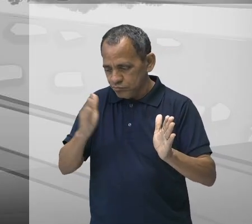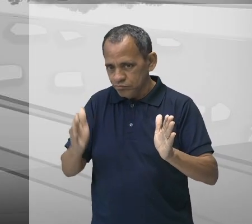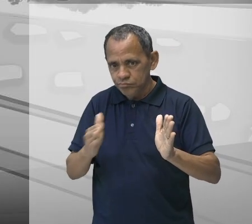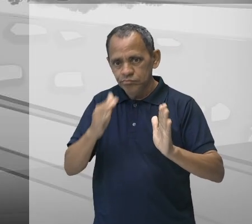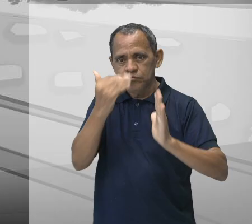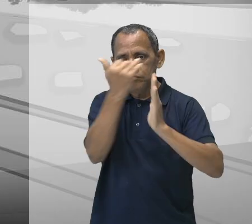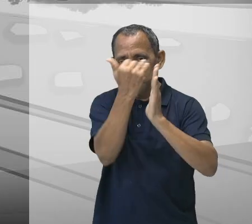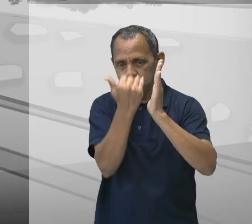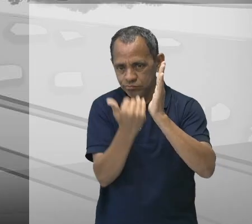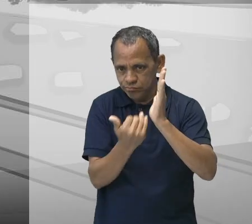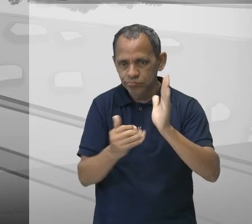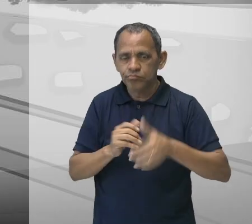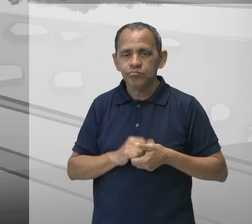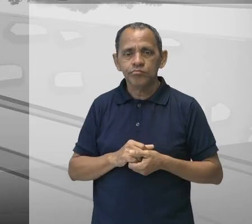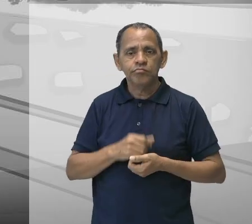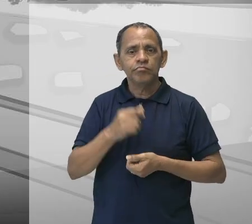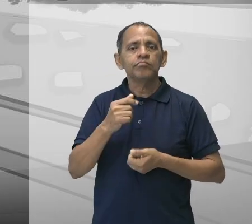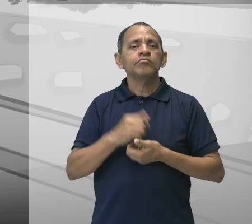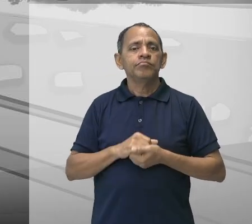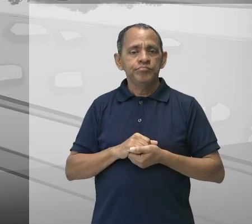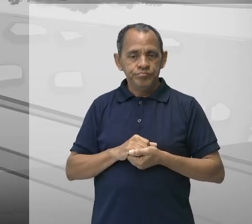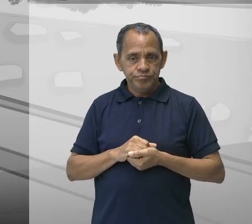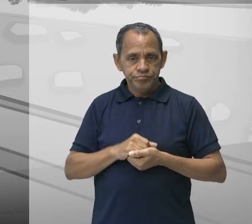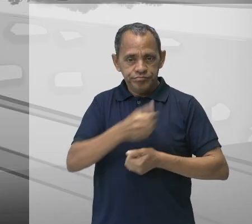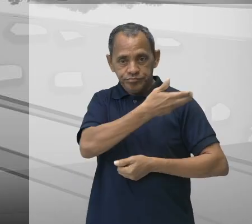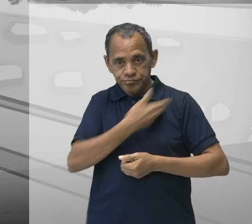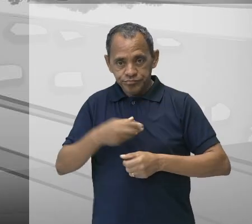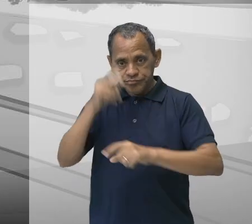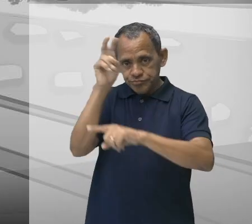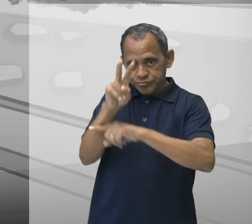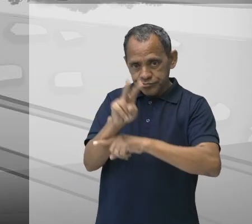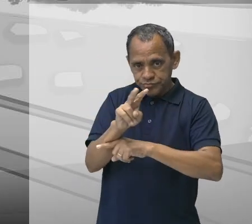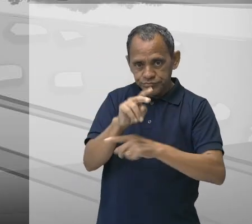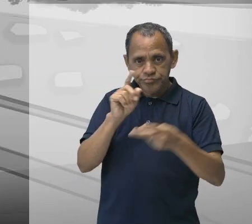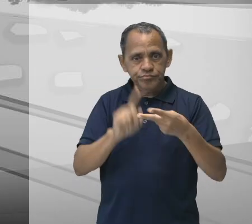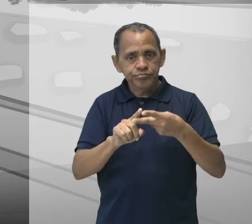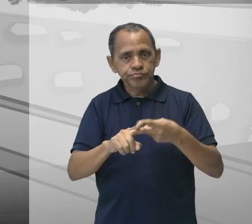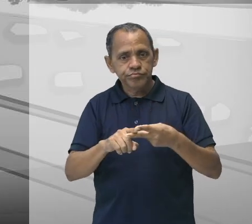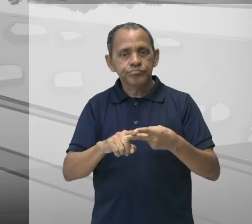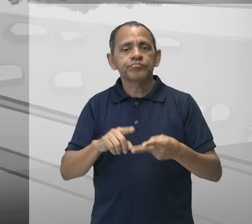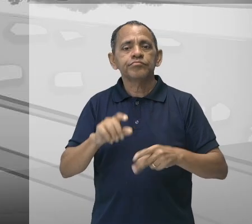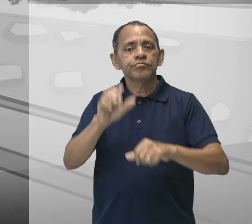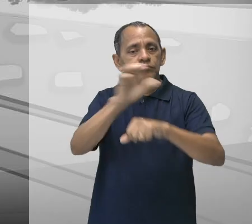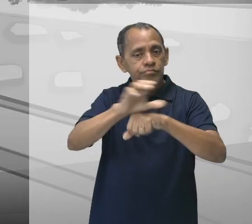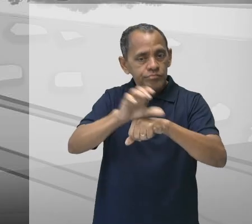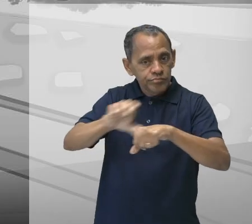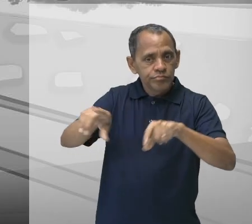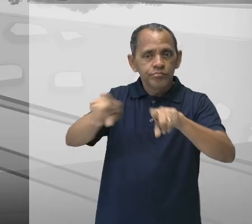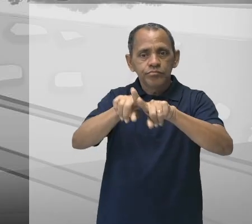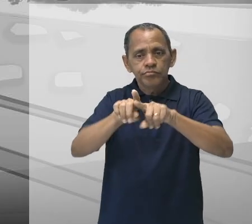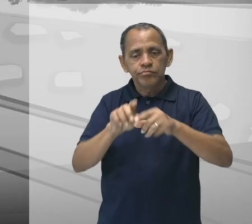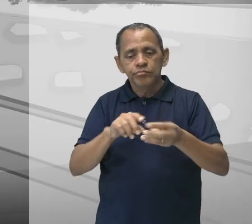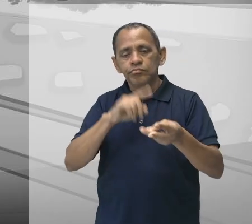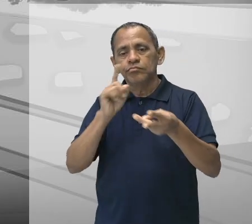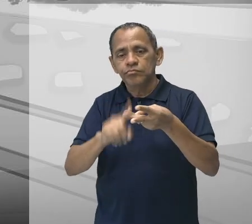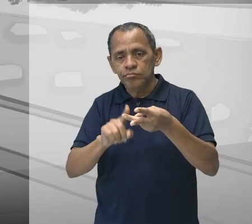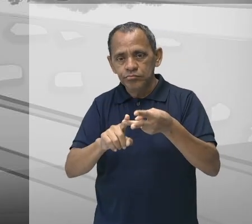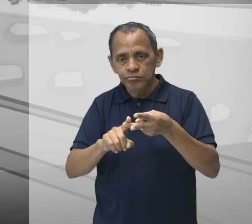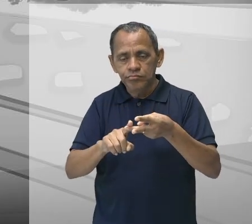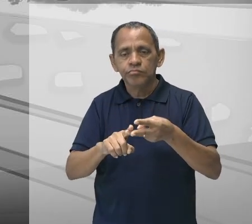Vargas em 3 momentos, a saber, primeiro momento, governo provisório, segundo momento,